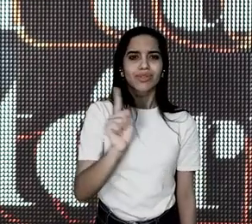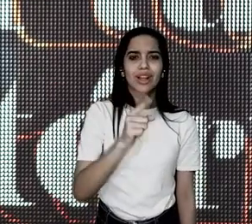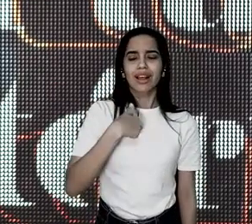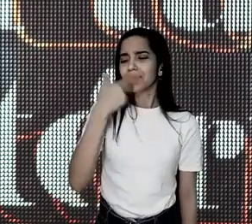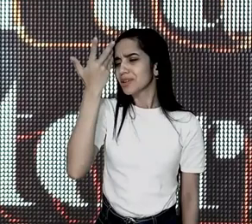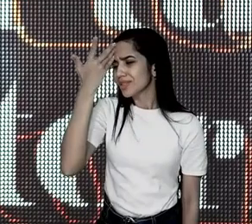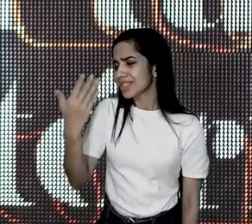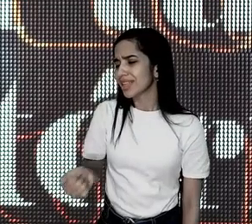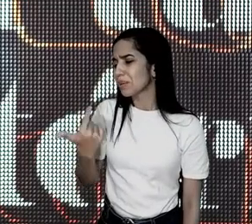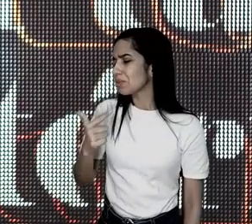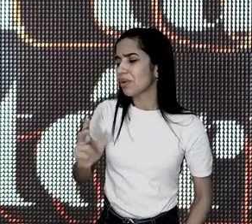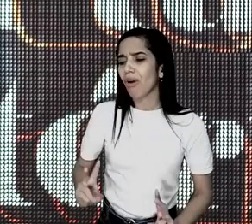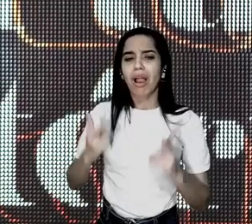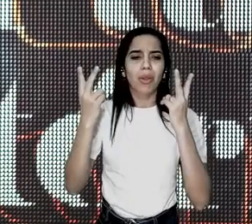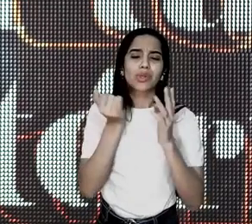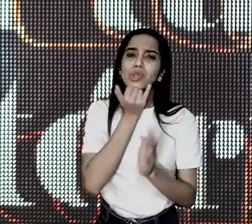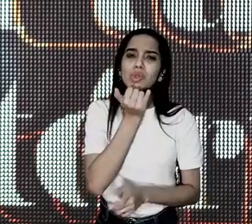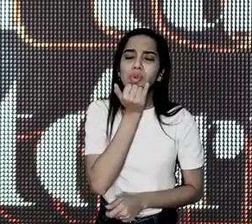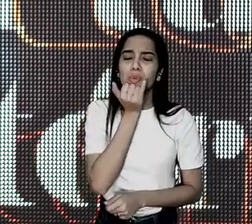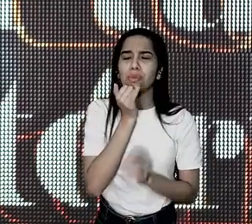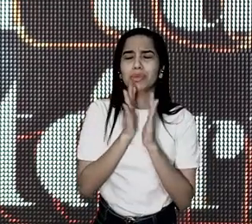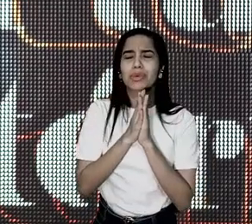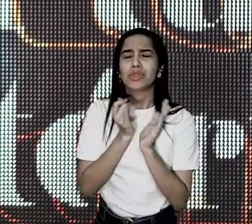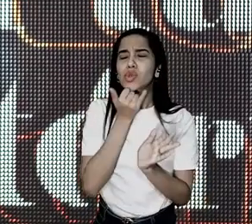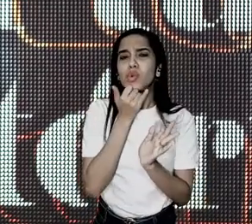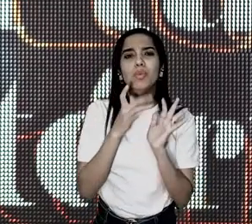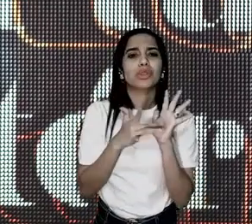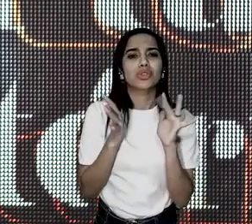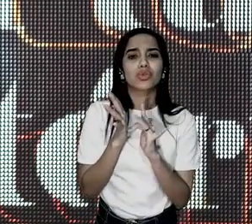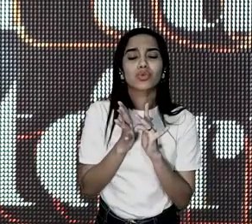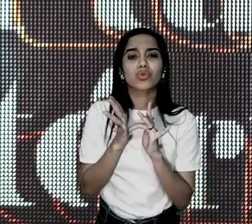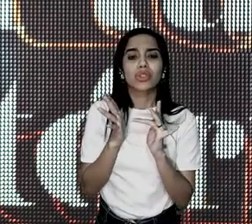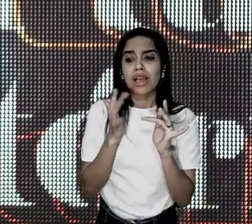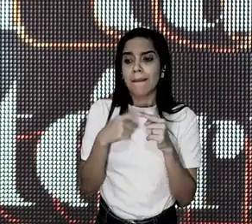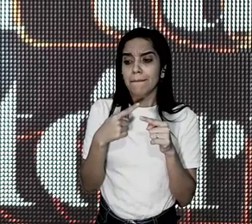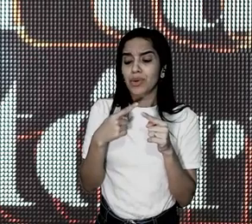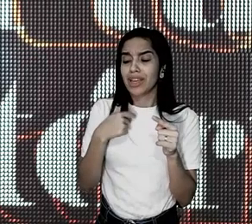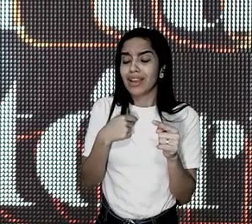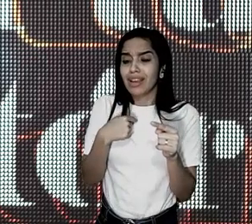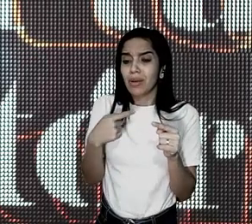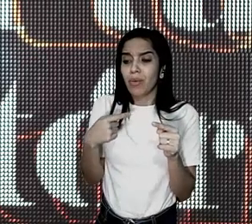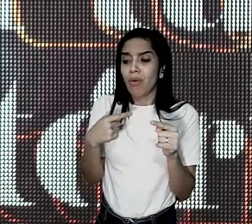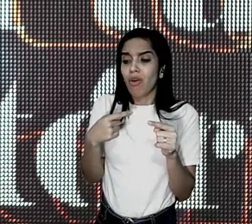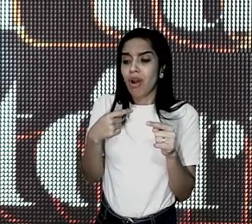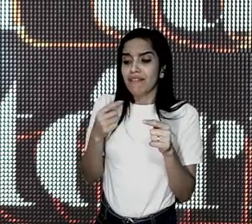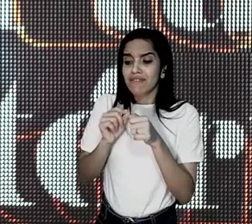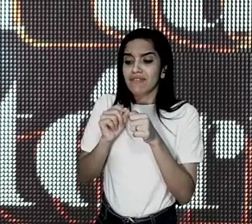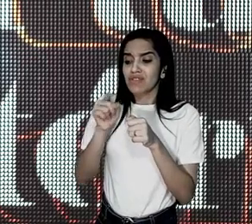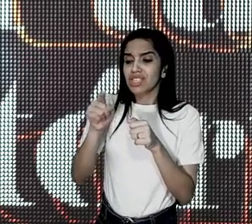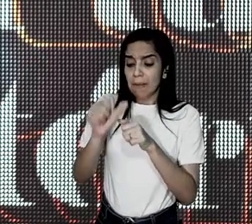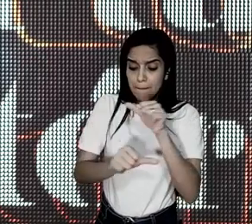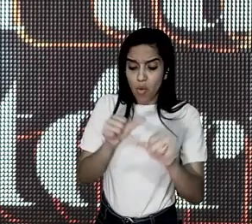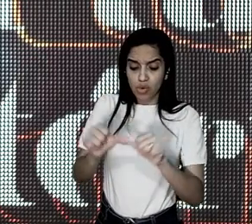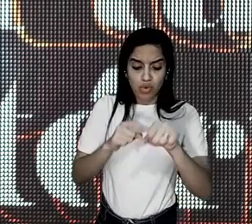Senhor, que eu não tenho tanto valor. Desculpa, Senhor, por estar fazendo com que o Senhor mude a rota da